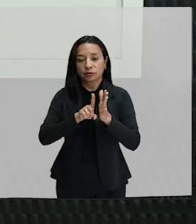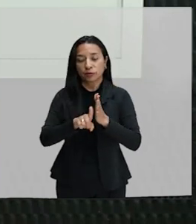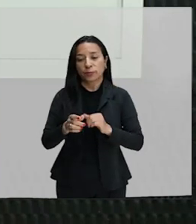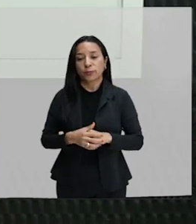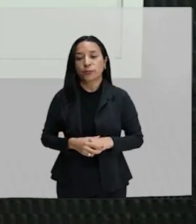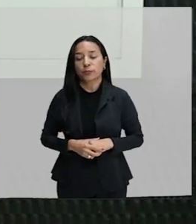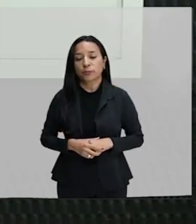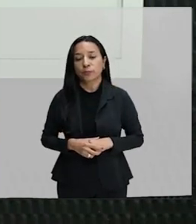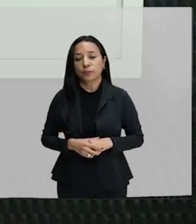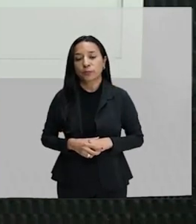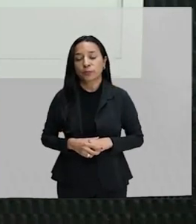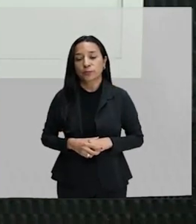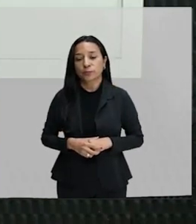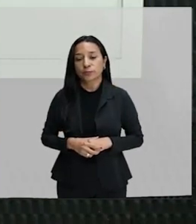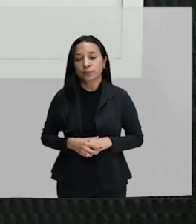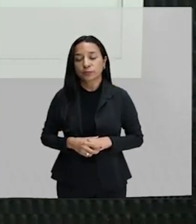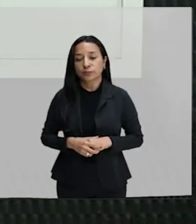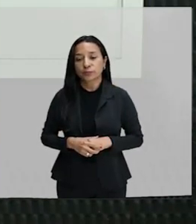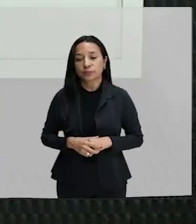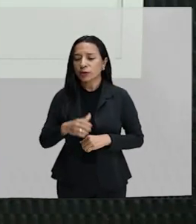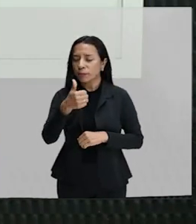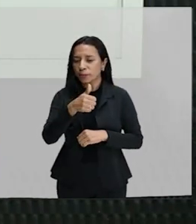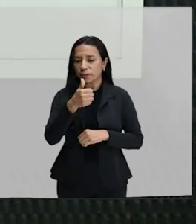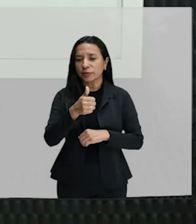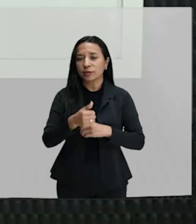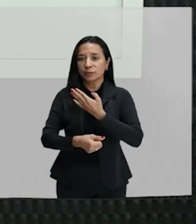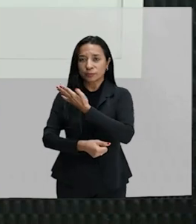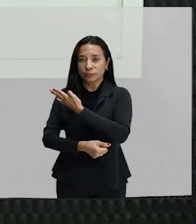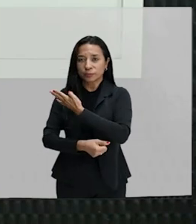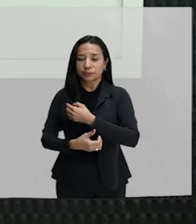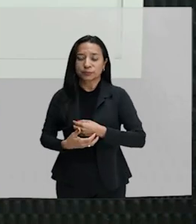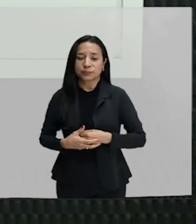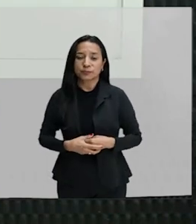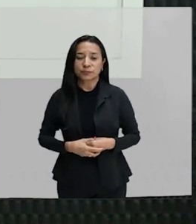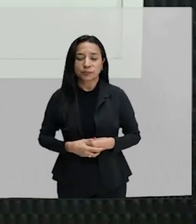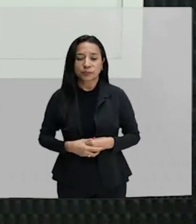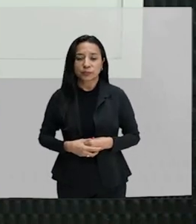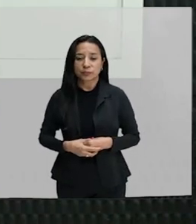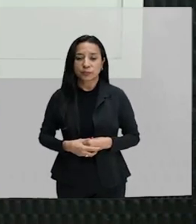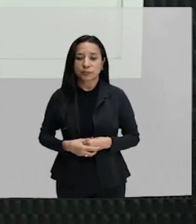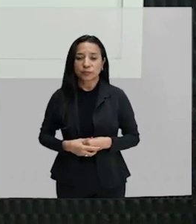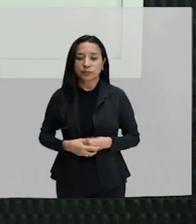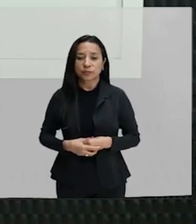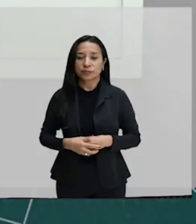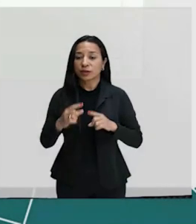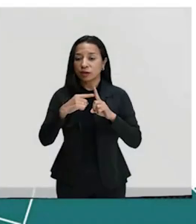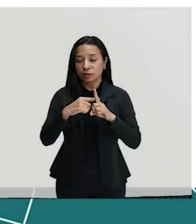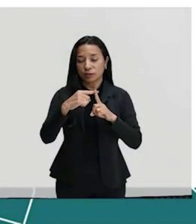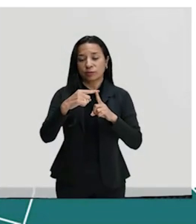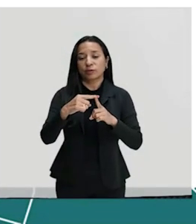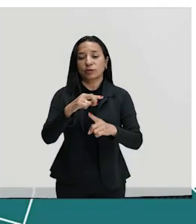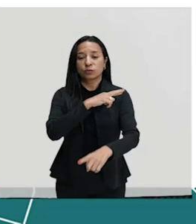tempo questão Um diz o seguinte vamos lá a temperatura em Rio